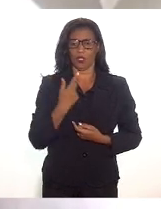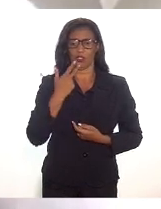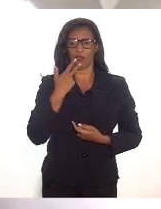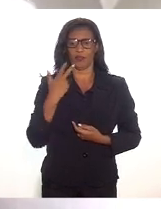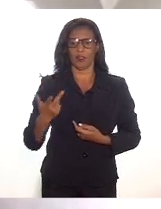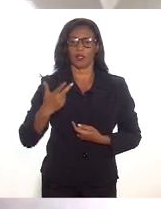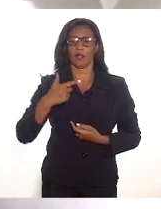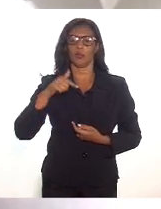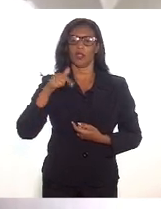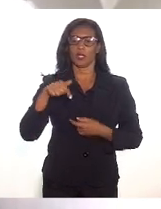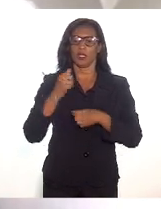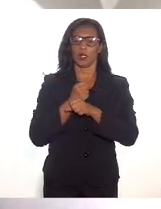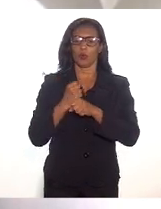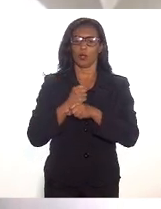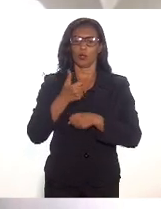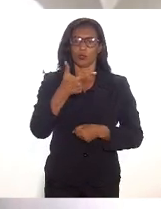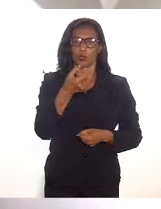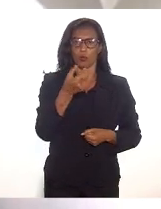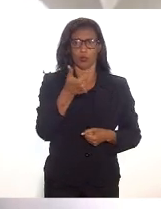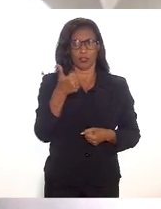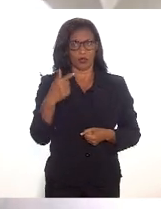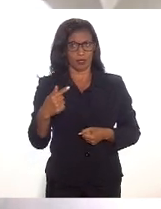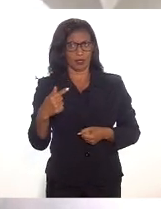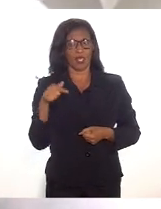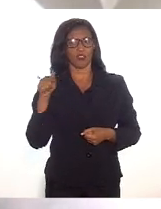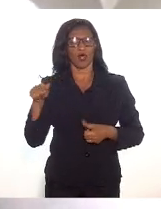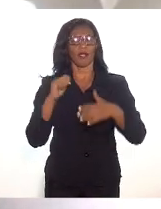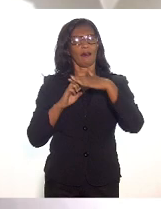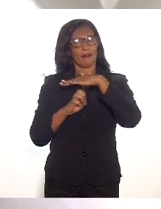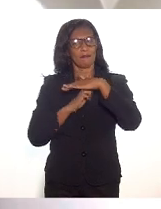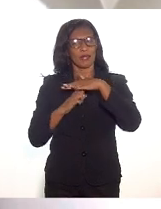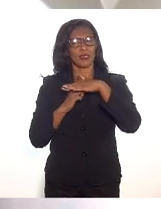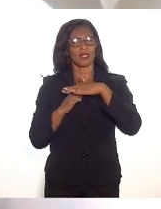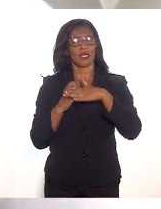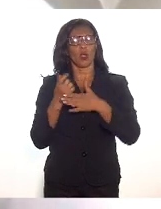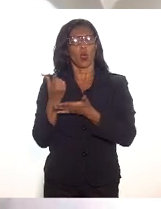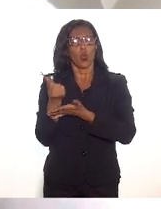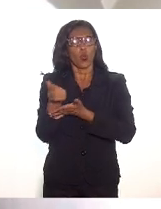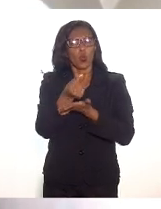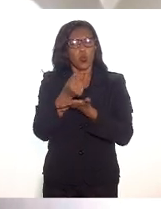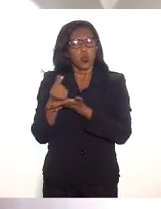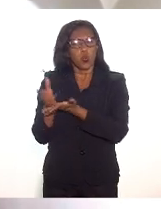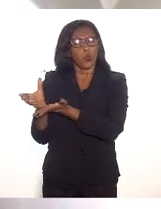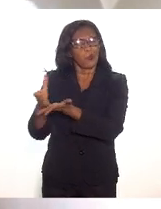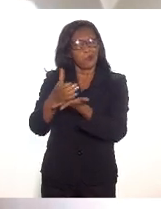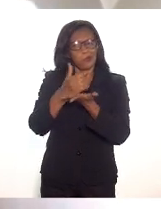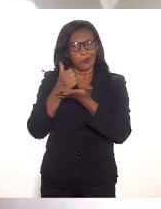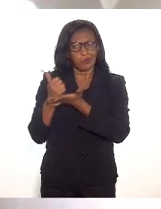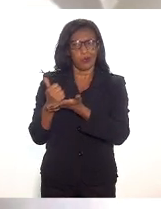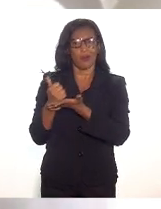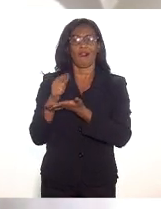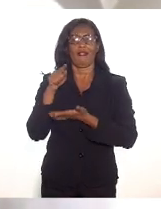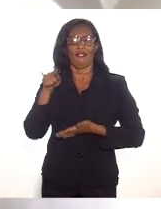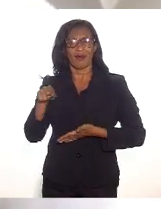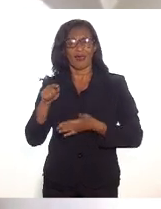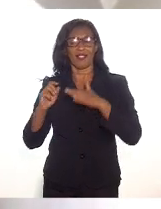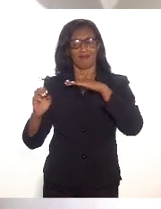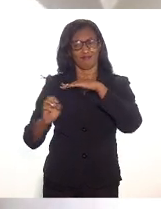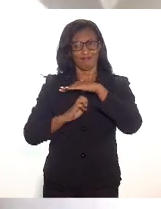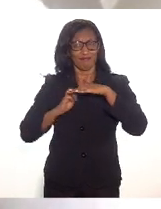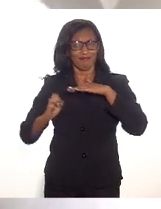de 2017 aquela empresa era lucrativa. No ano de 2017, aquela